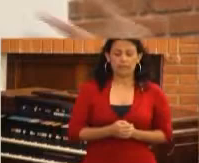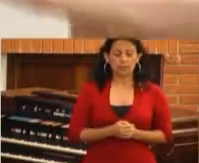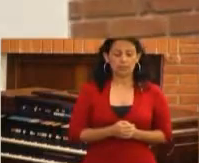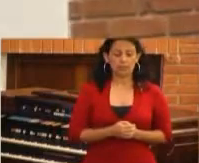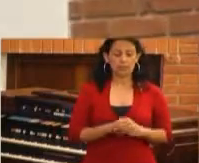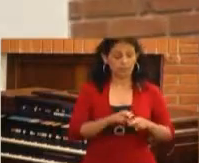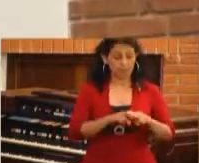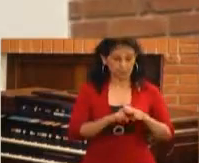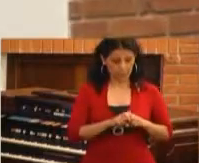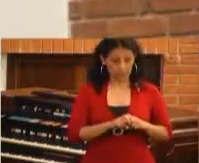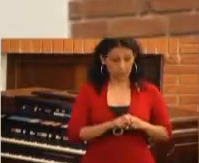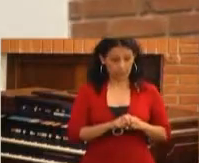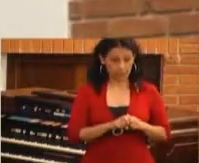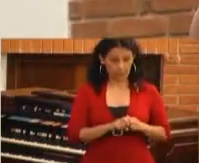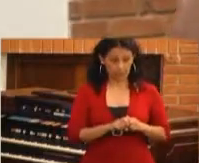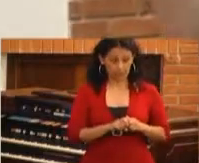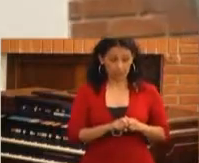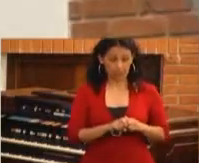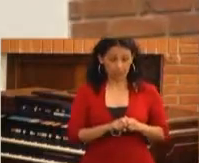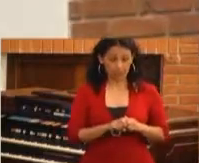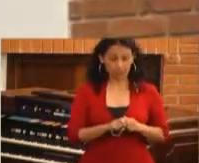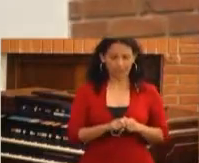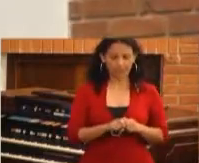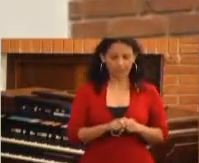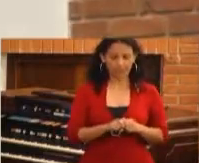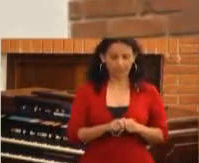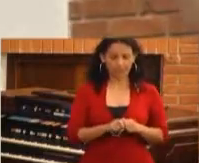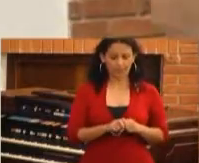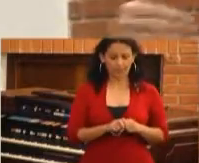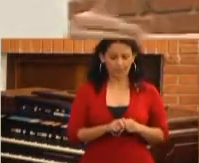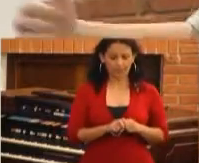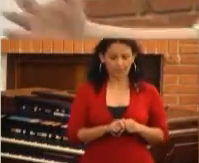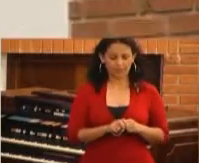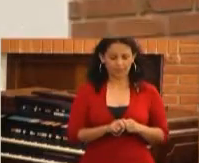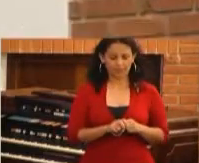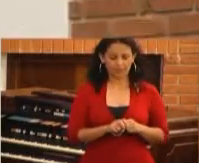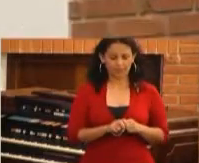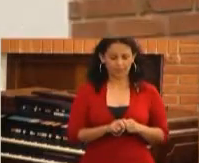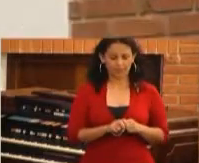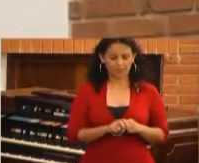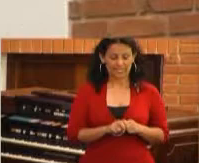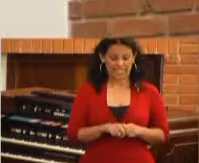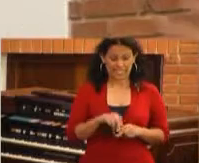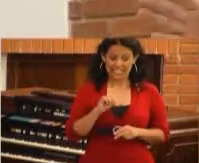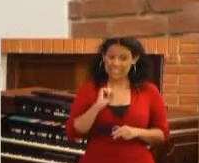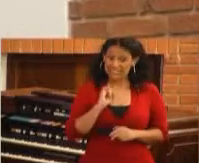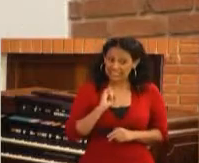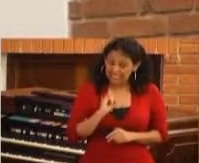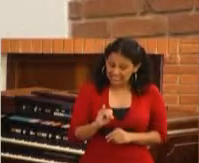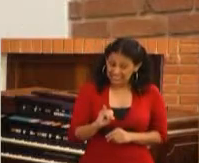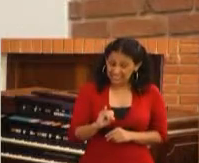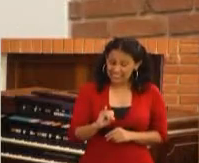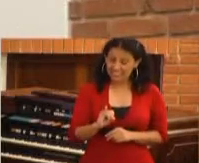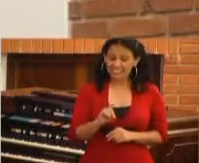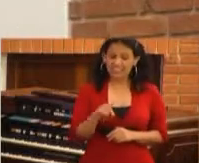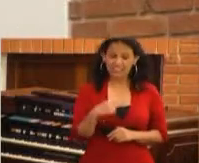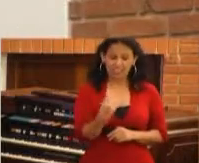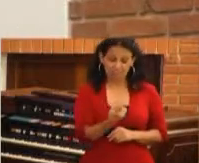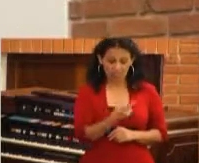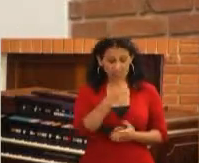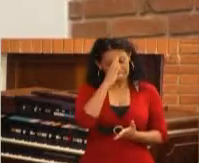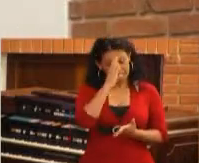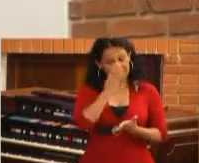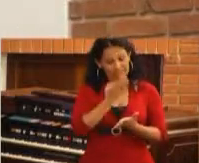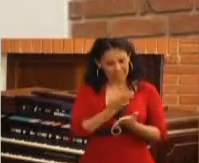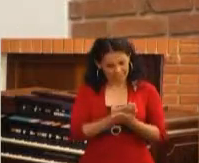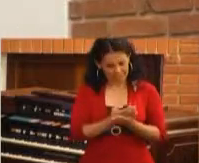Portanto, ligando tudo isto, ele está falando da morte. Portanto, se fostes ressuscitados juntamente